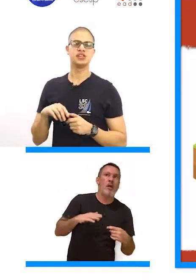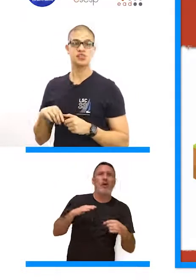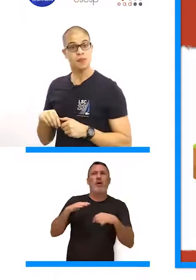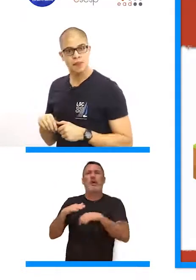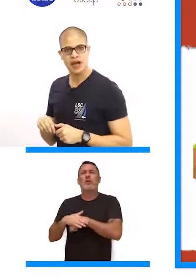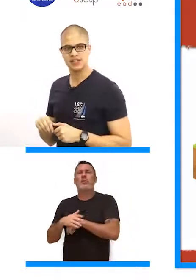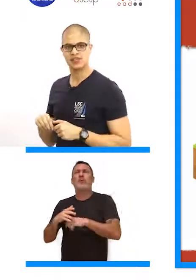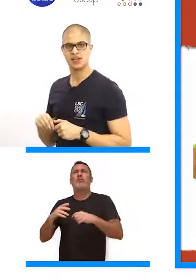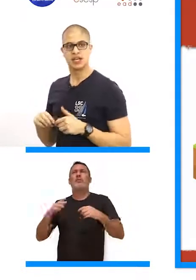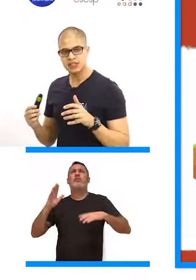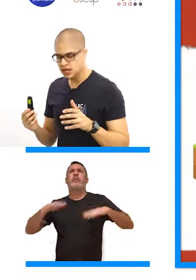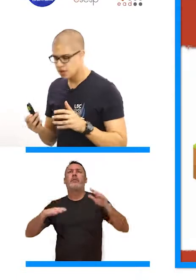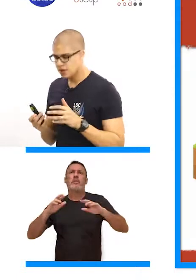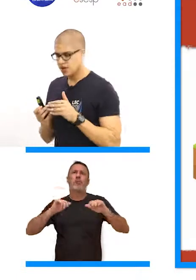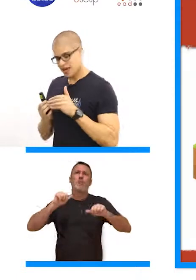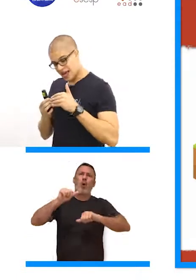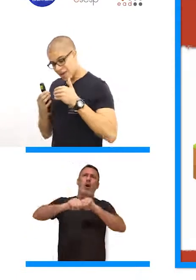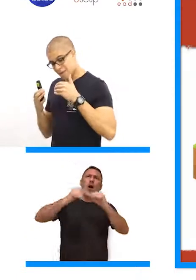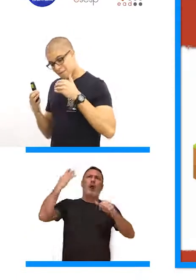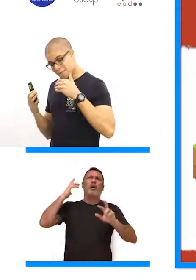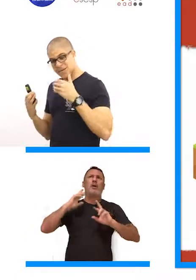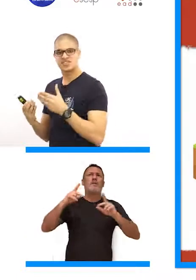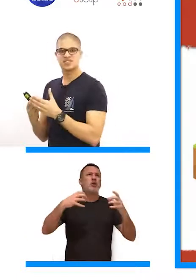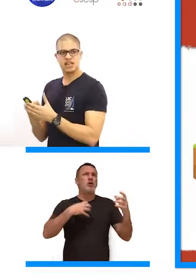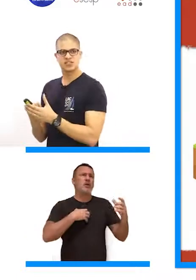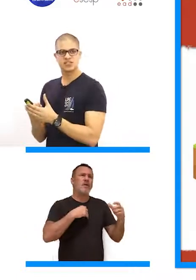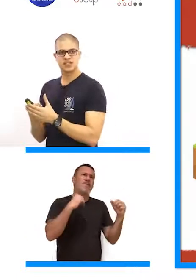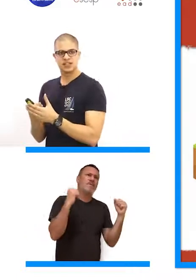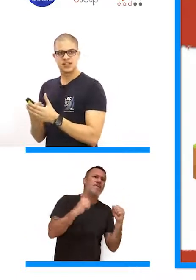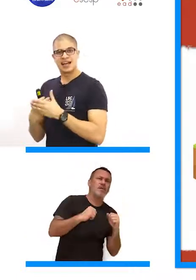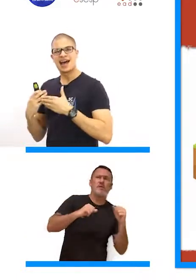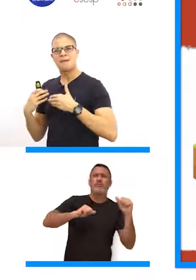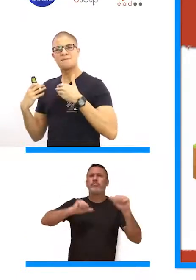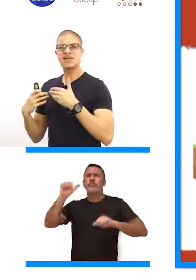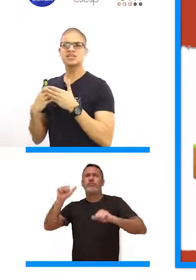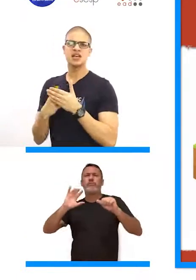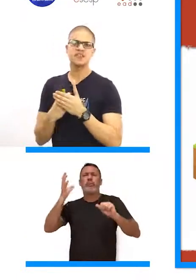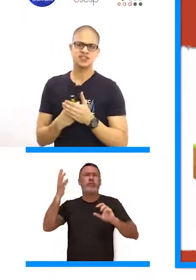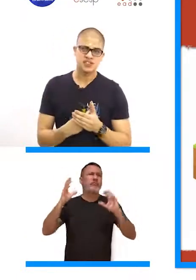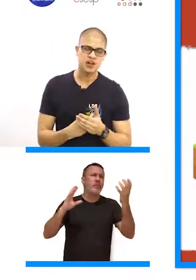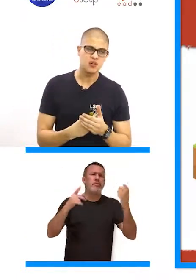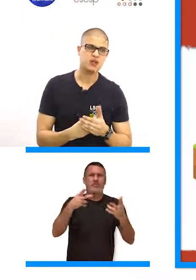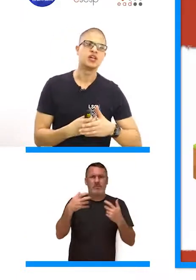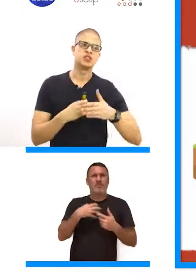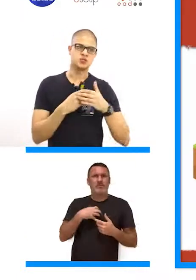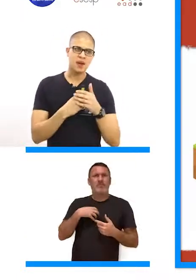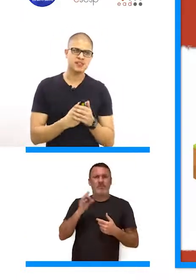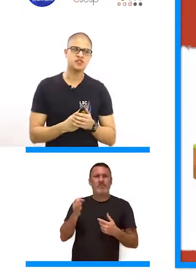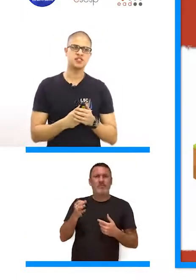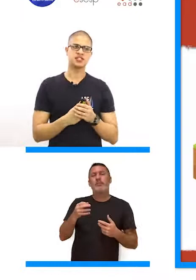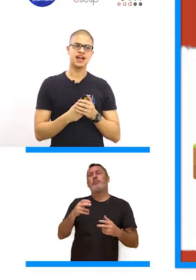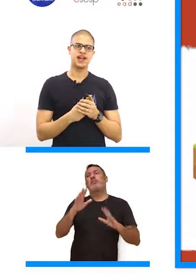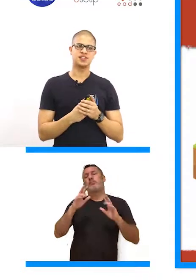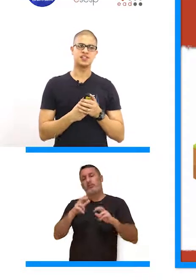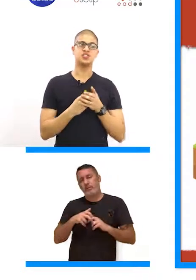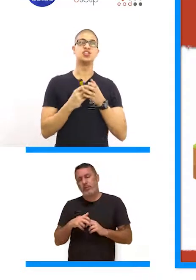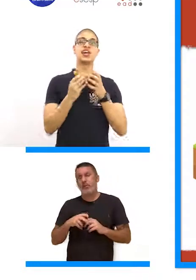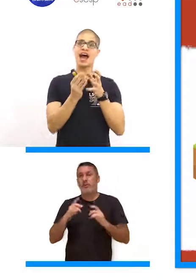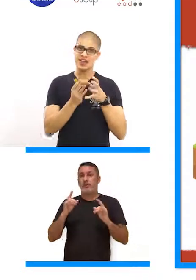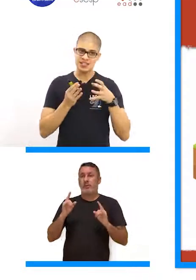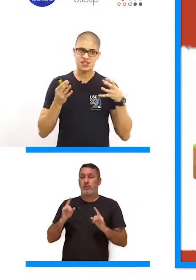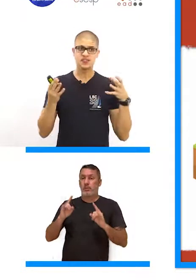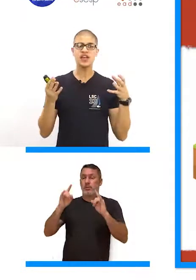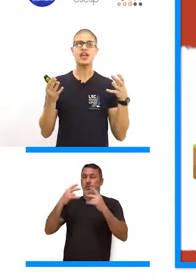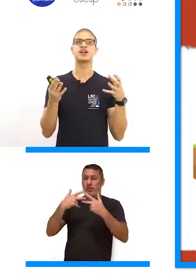cada vez mais. Então, a presença, a preservação de espécies vegetais,